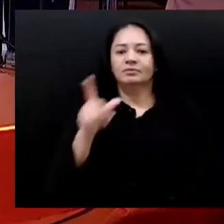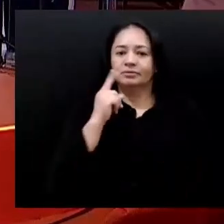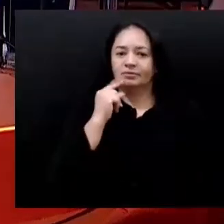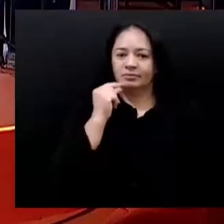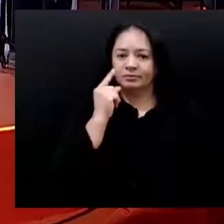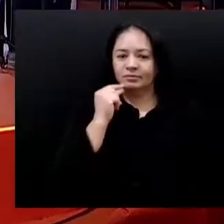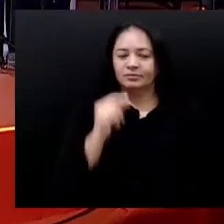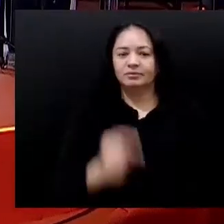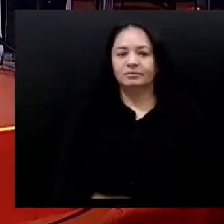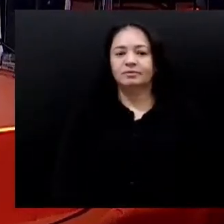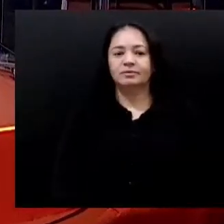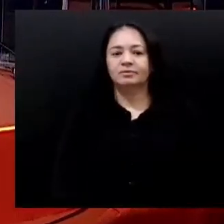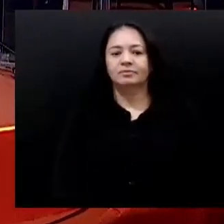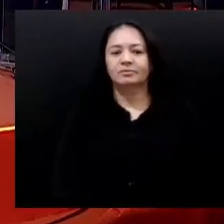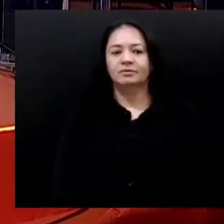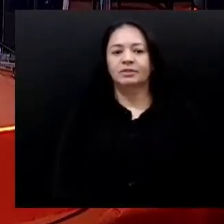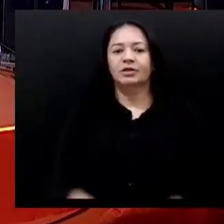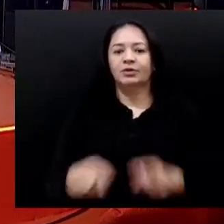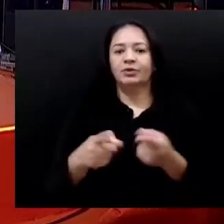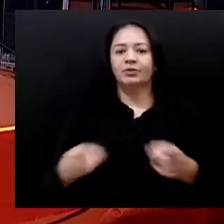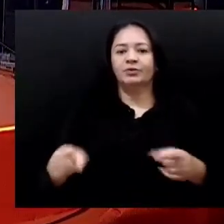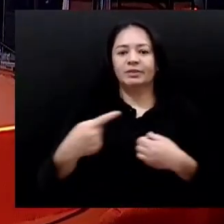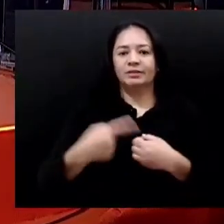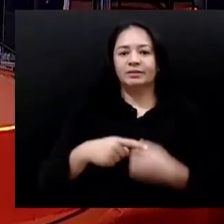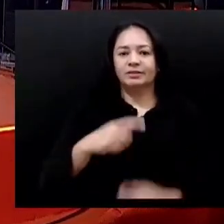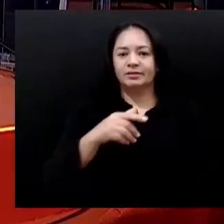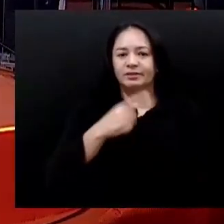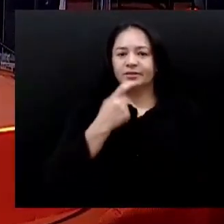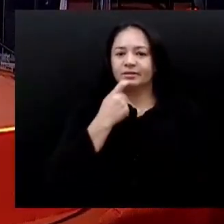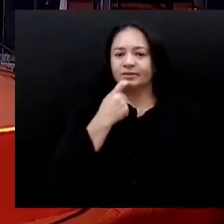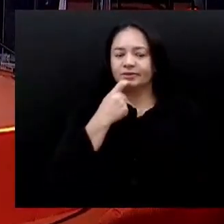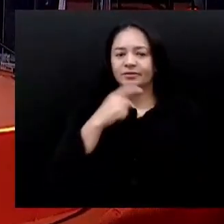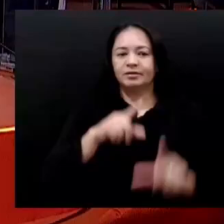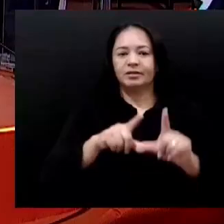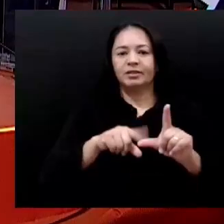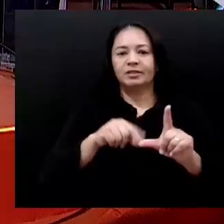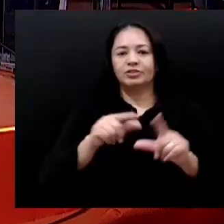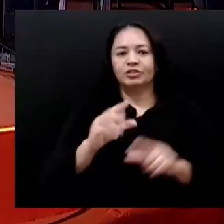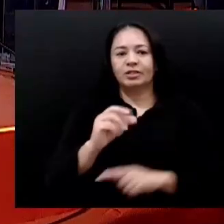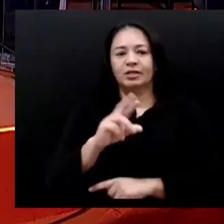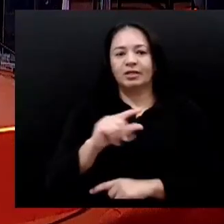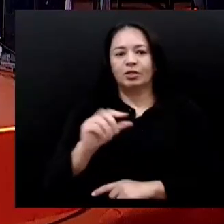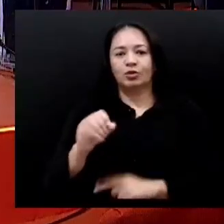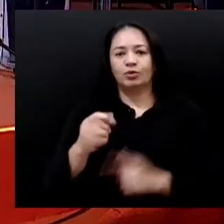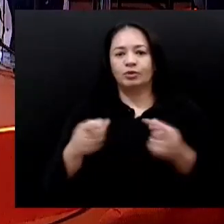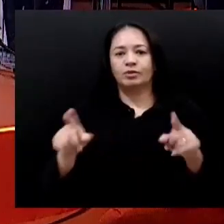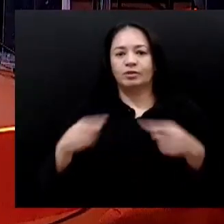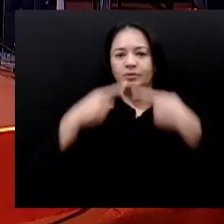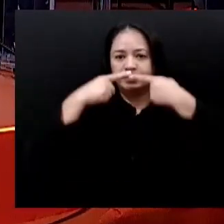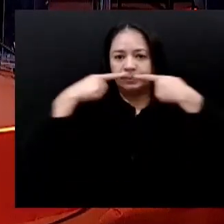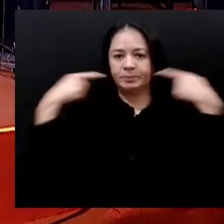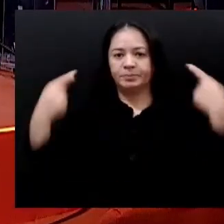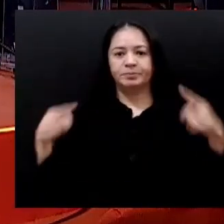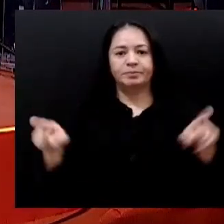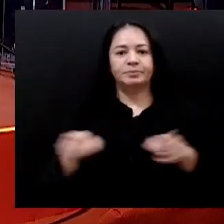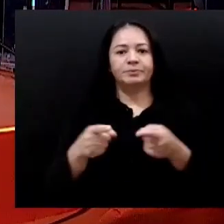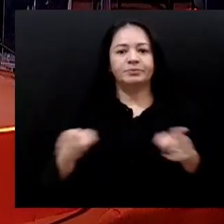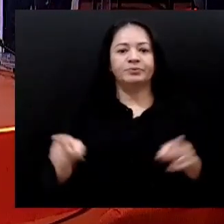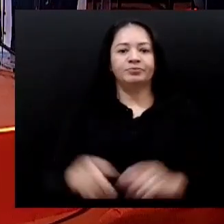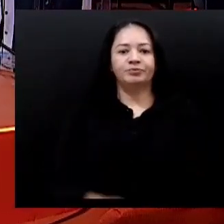e do Hino da cidade de Campinas. Letra de Carlos Ferreira e música de Antônio Carlos Gomes.